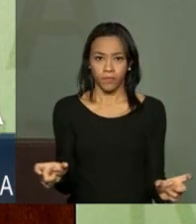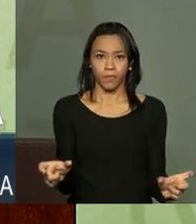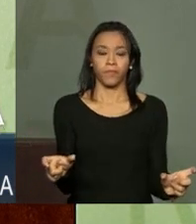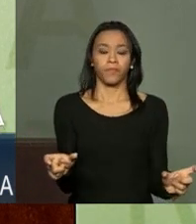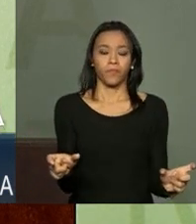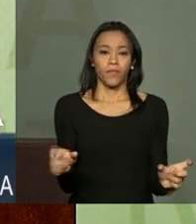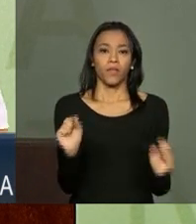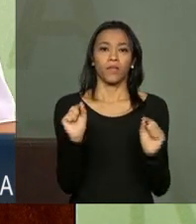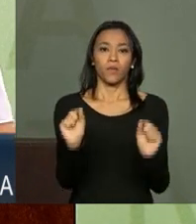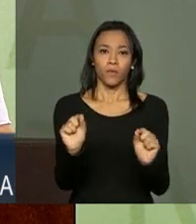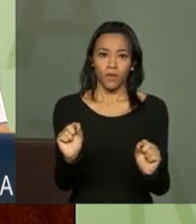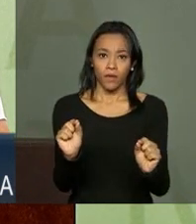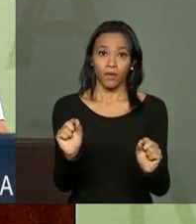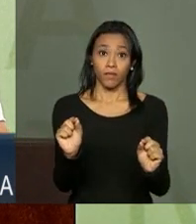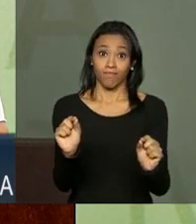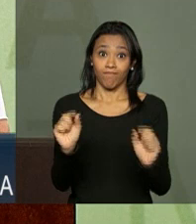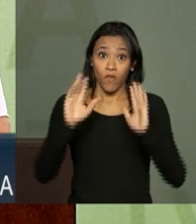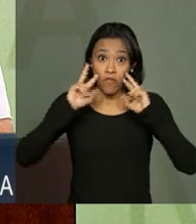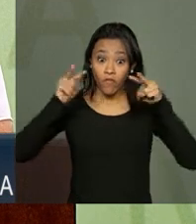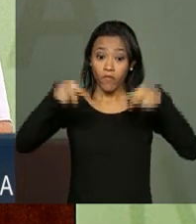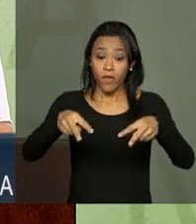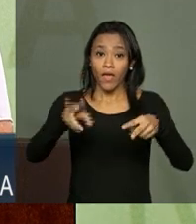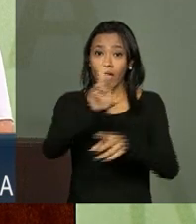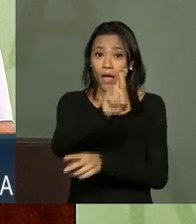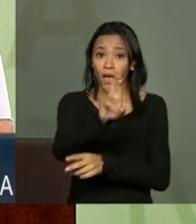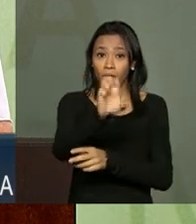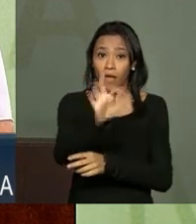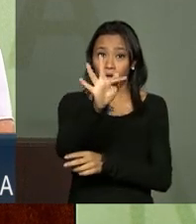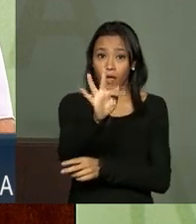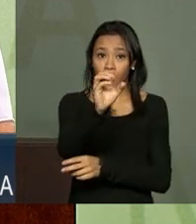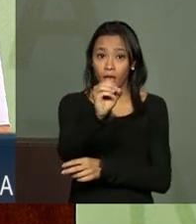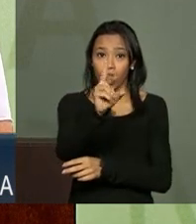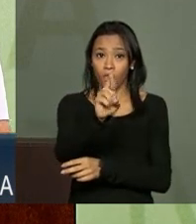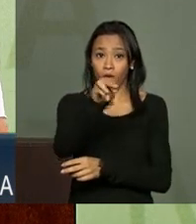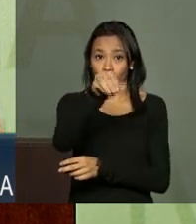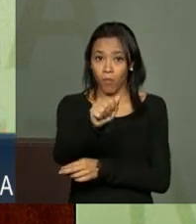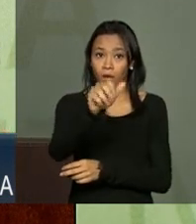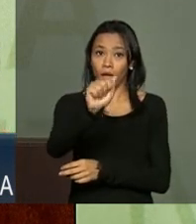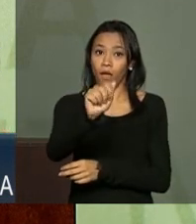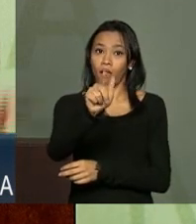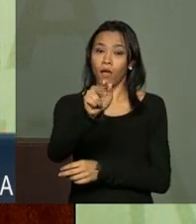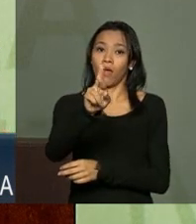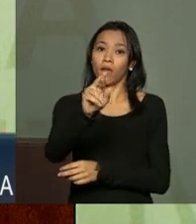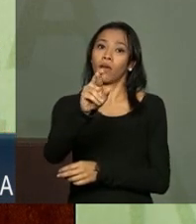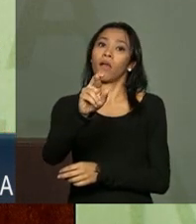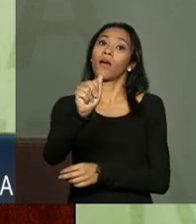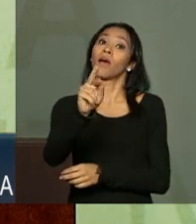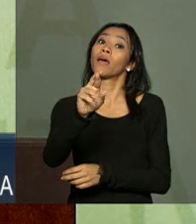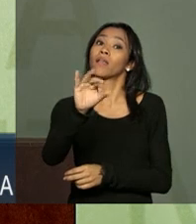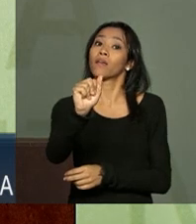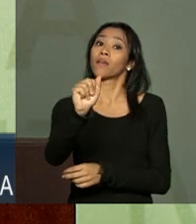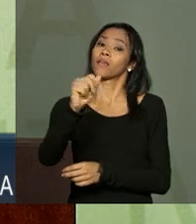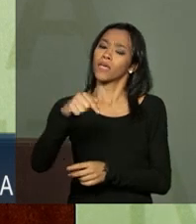e que olhe para a reforma agrária como um processo em que todos os